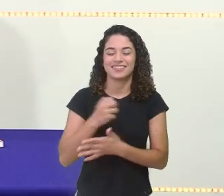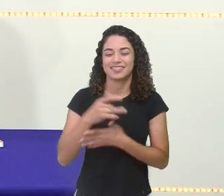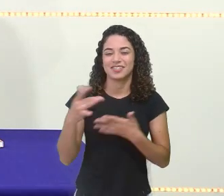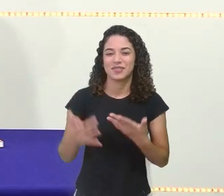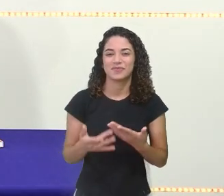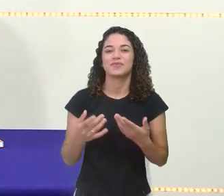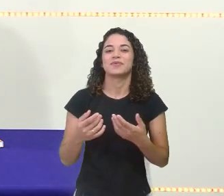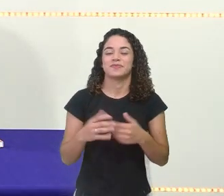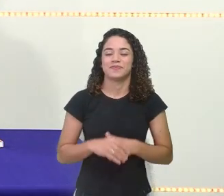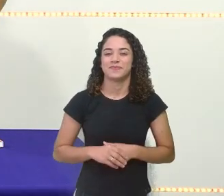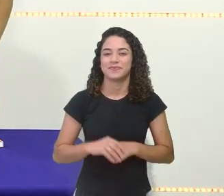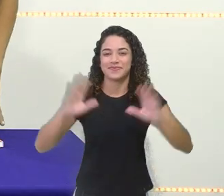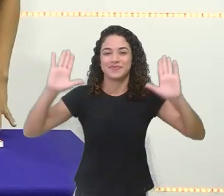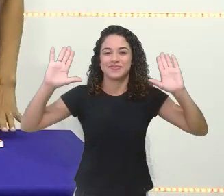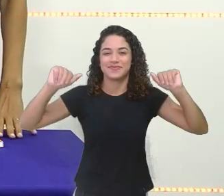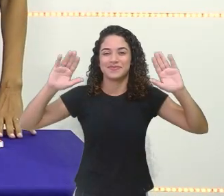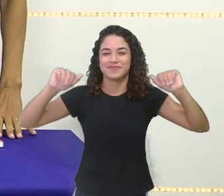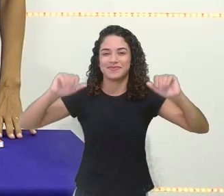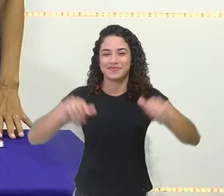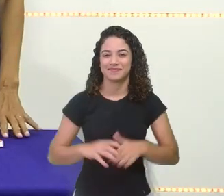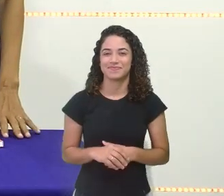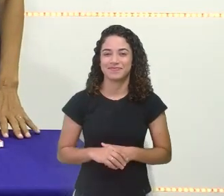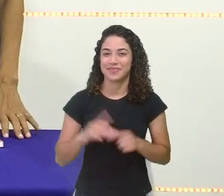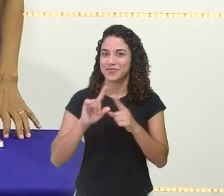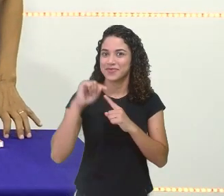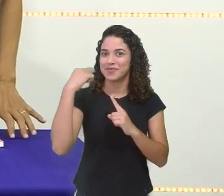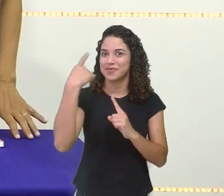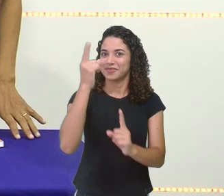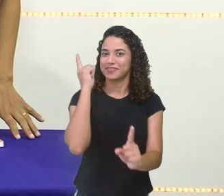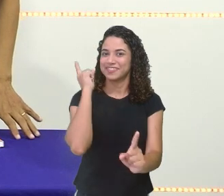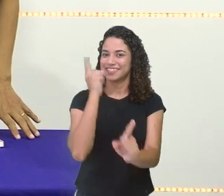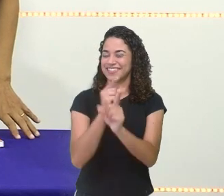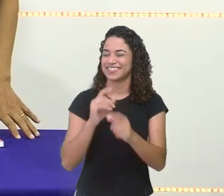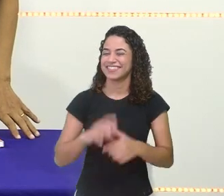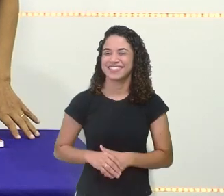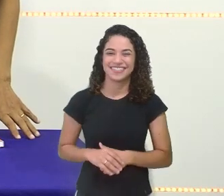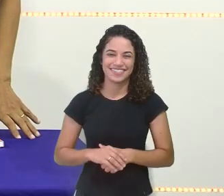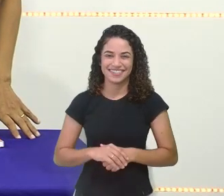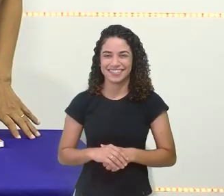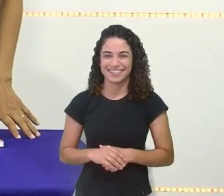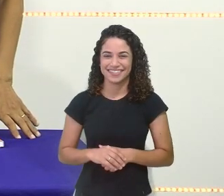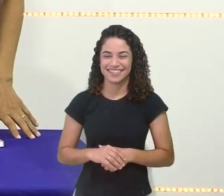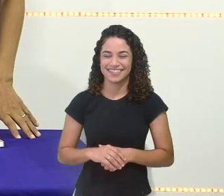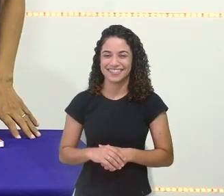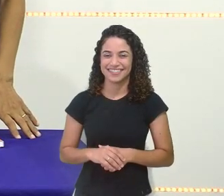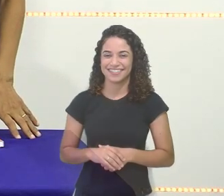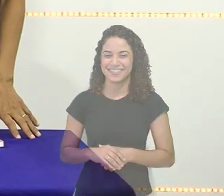essa aula a mais pessoas. Tchau, tchau, crianças. Até a nossa próxima aula.